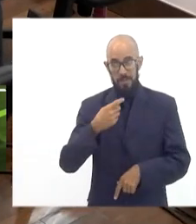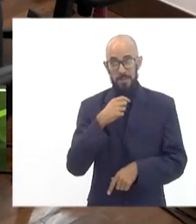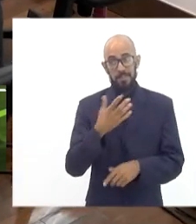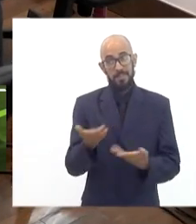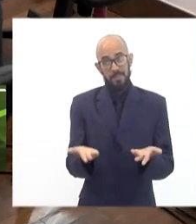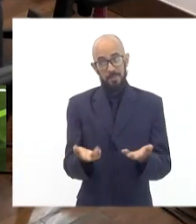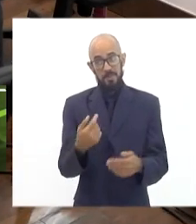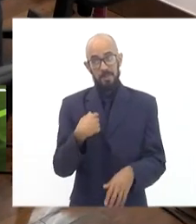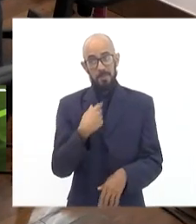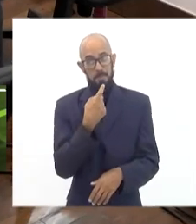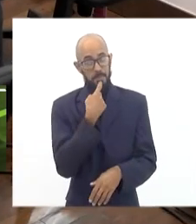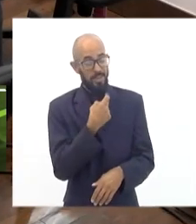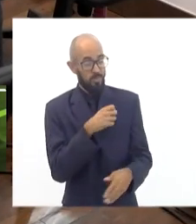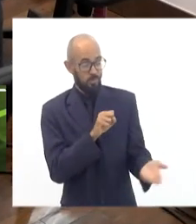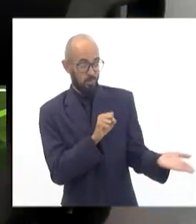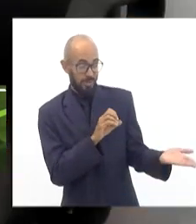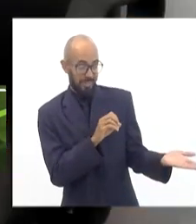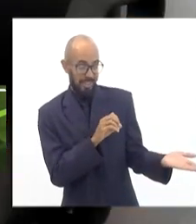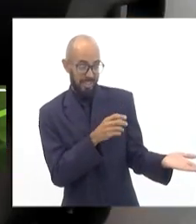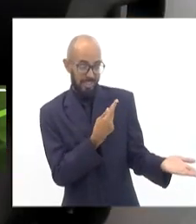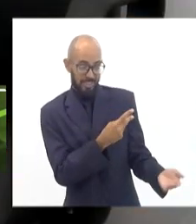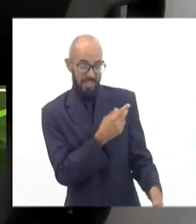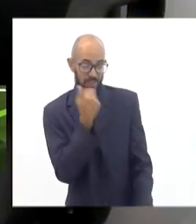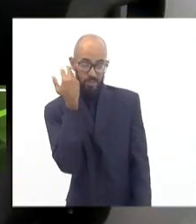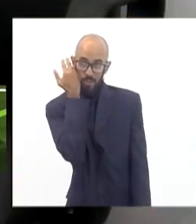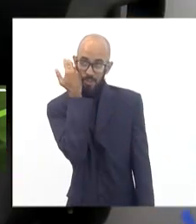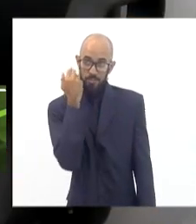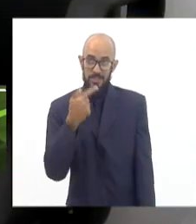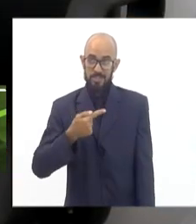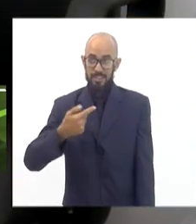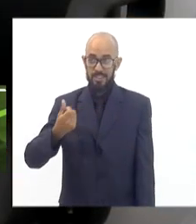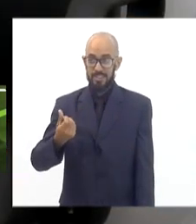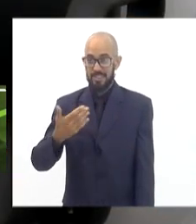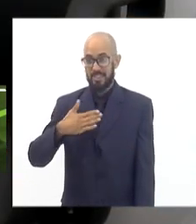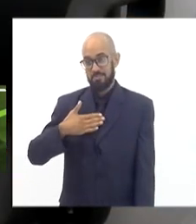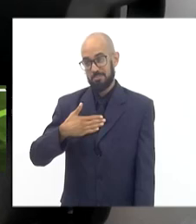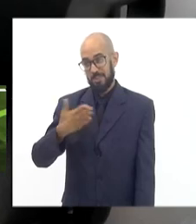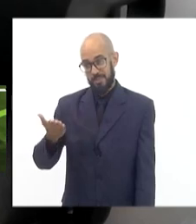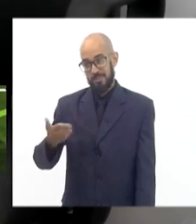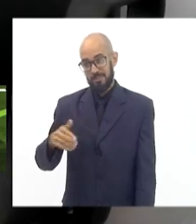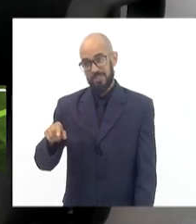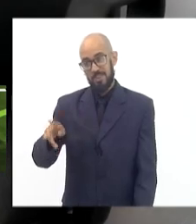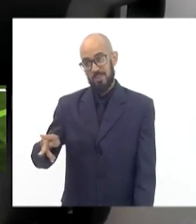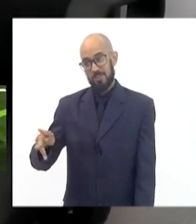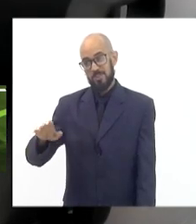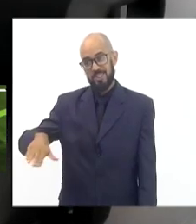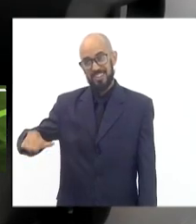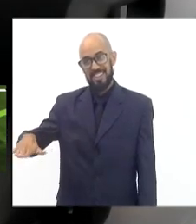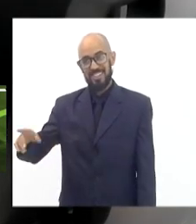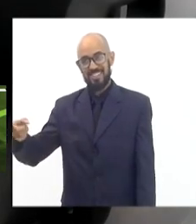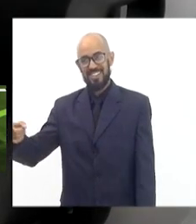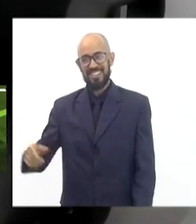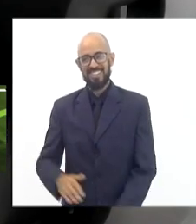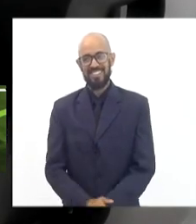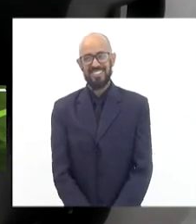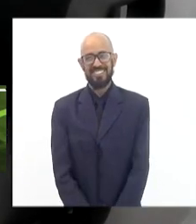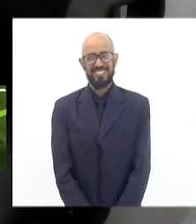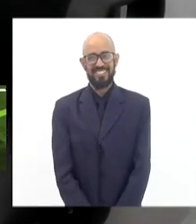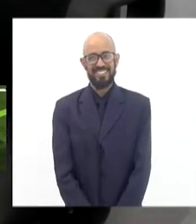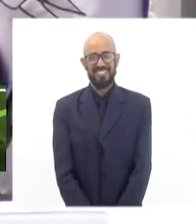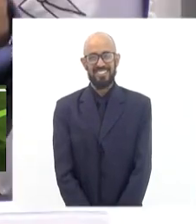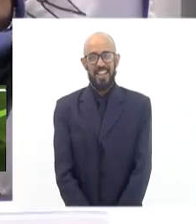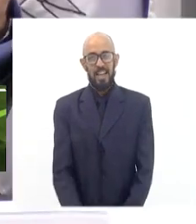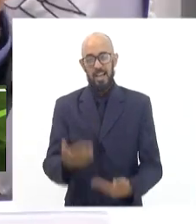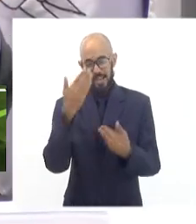80 do Eliomar e dos meus 76 você continua o menino nenhuma hahaha a agradecer a presença